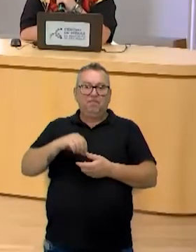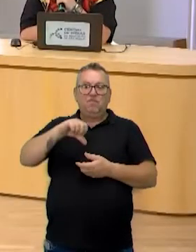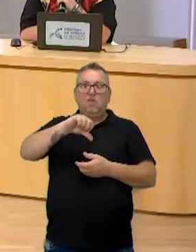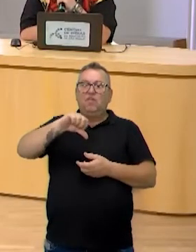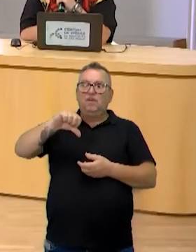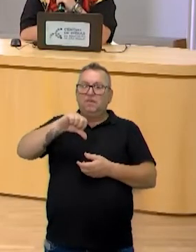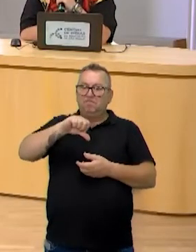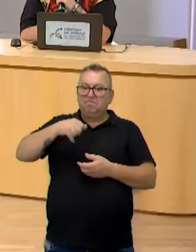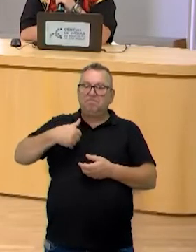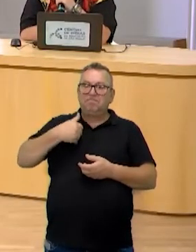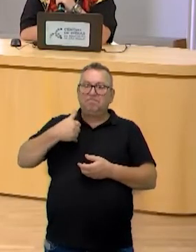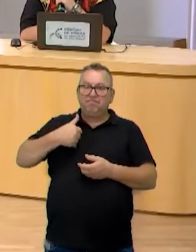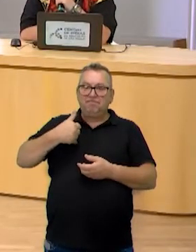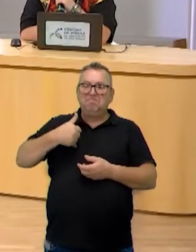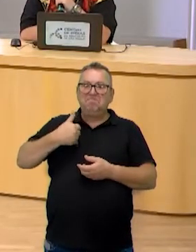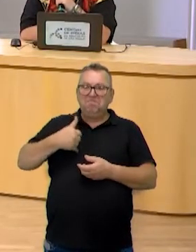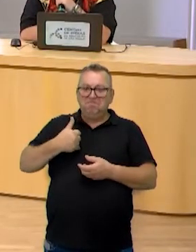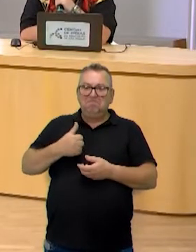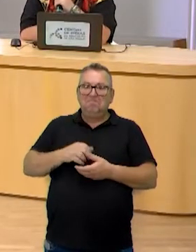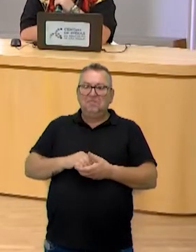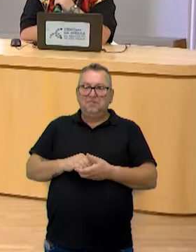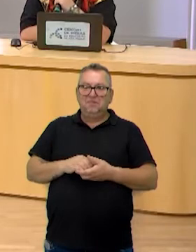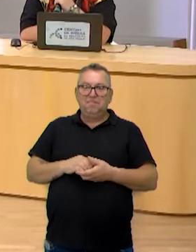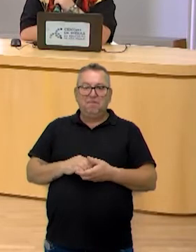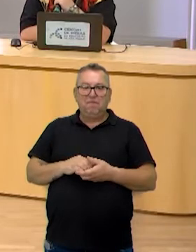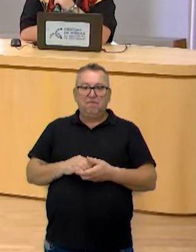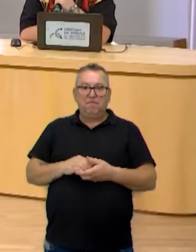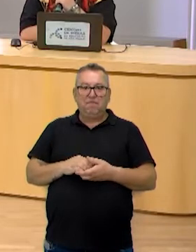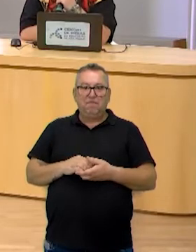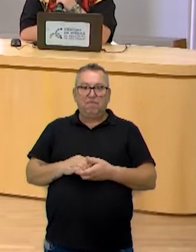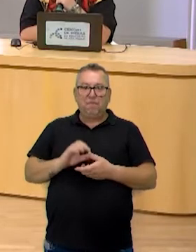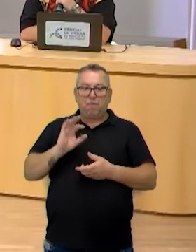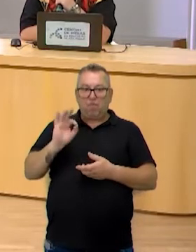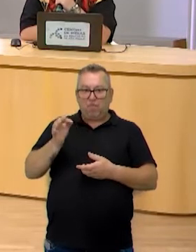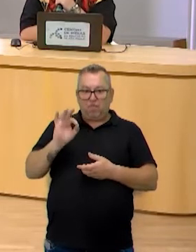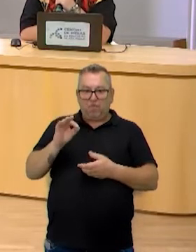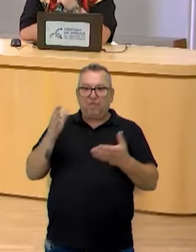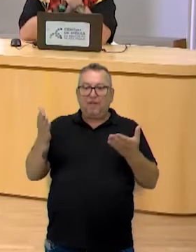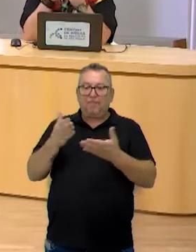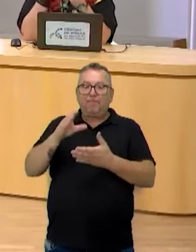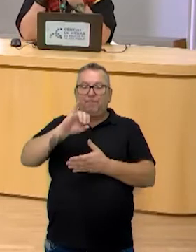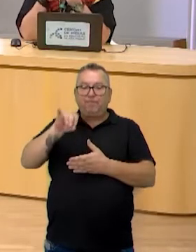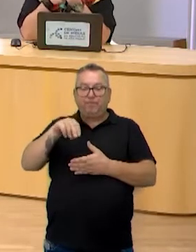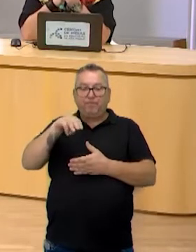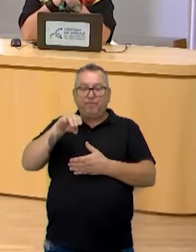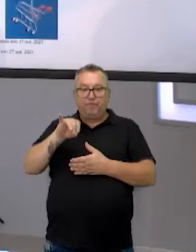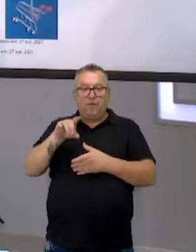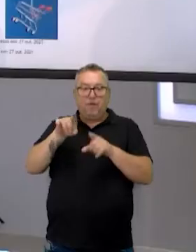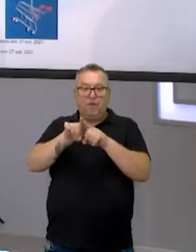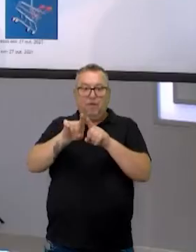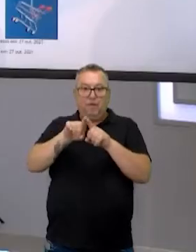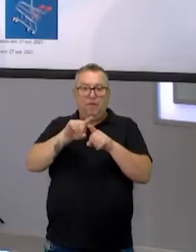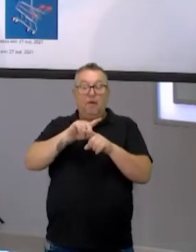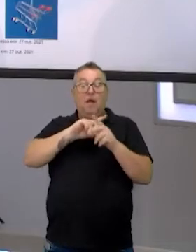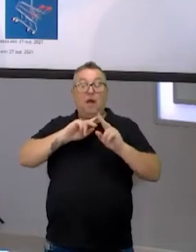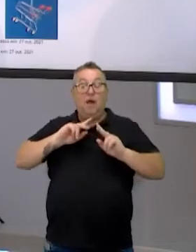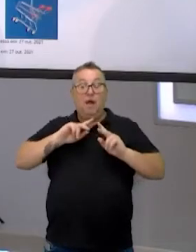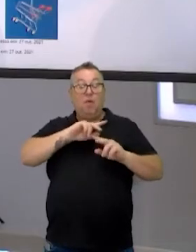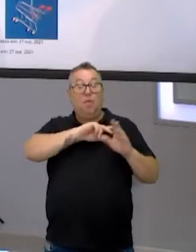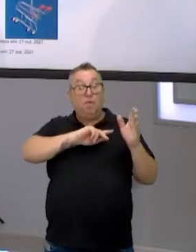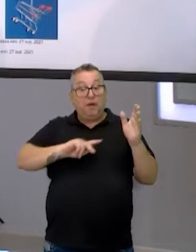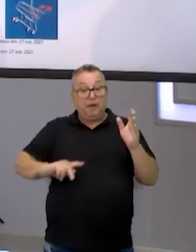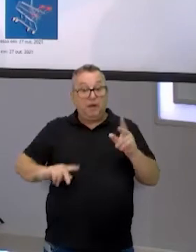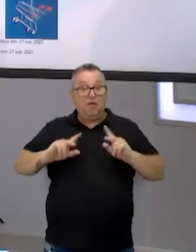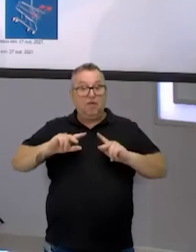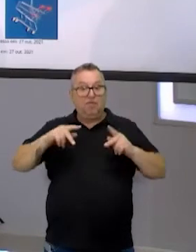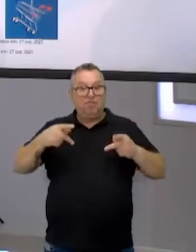99 anos, se eu não me engano. 99 anos. Ele tá vivo, né? E justamente o Jimmy Carter, para quem não sabe, ele era um presidente humanista